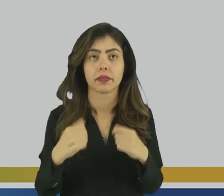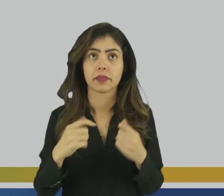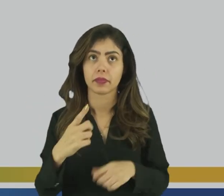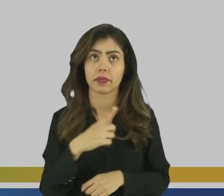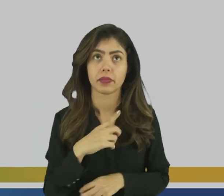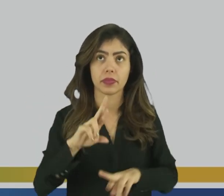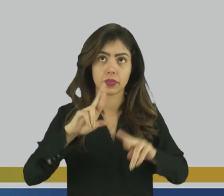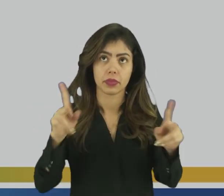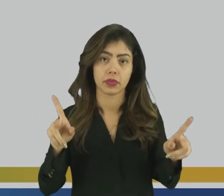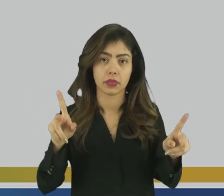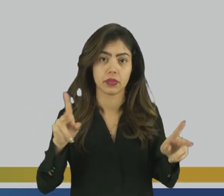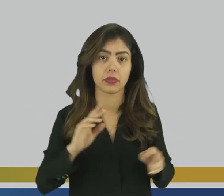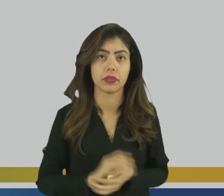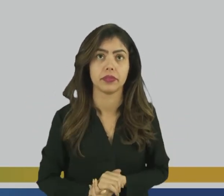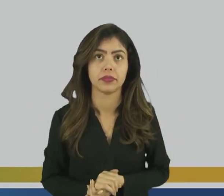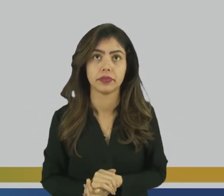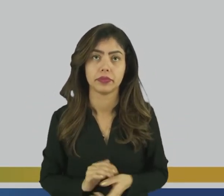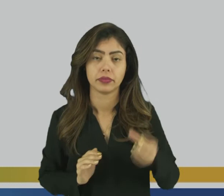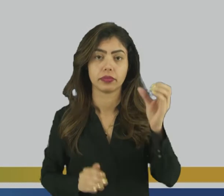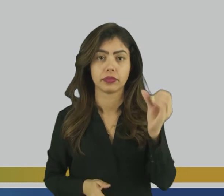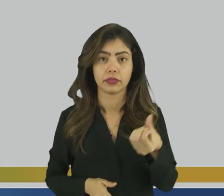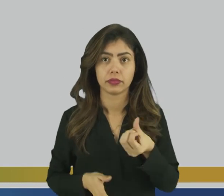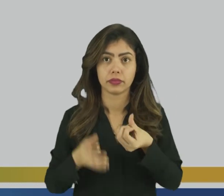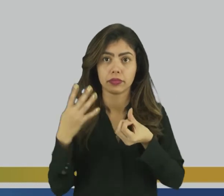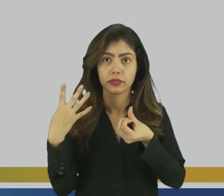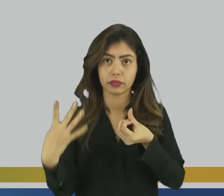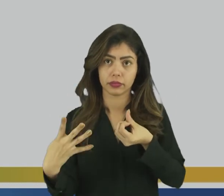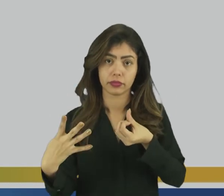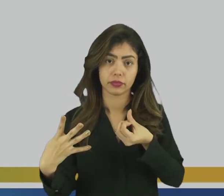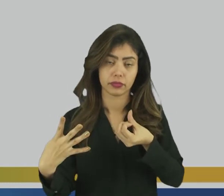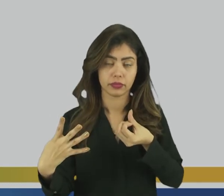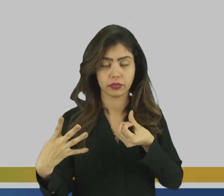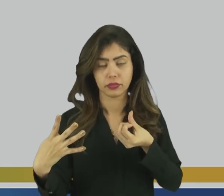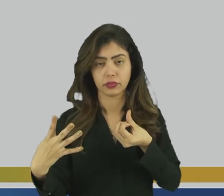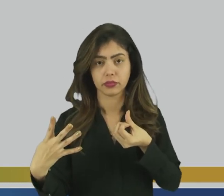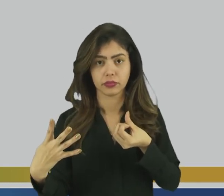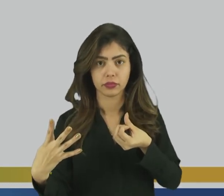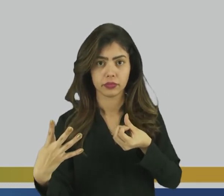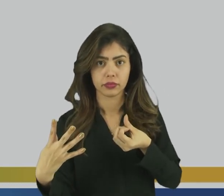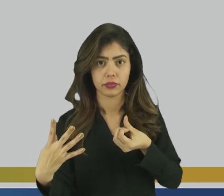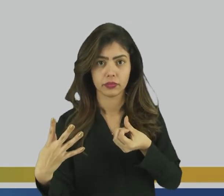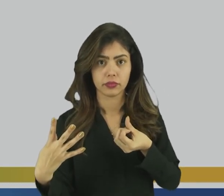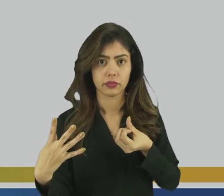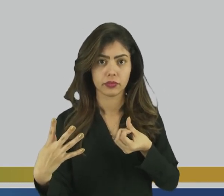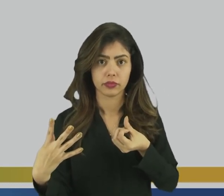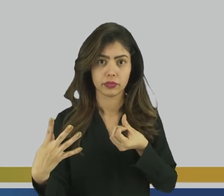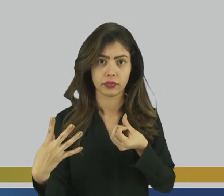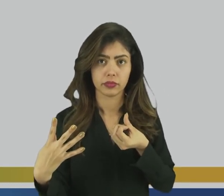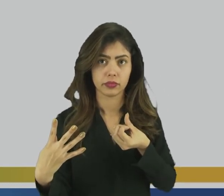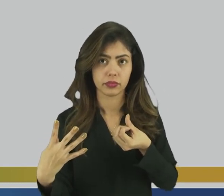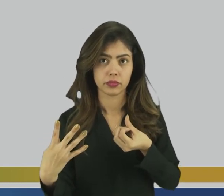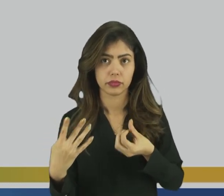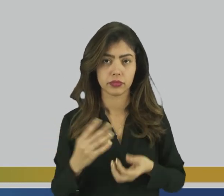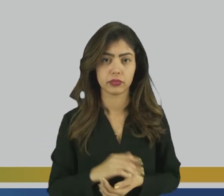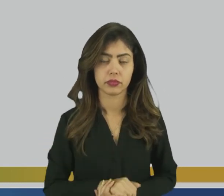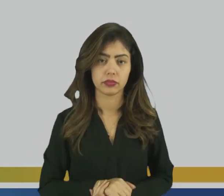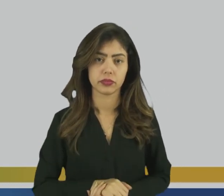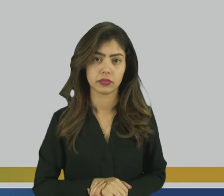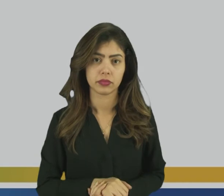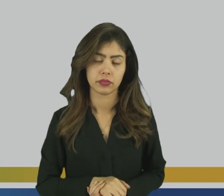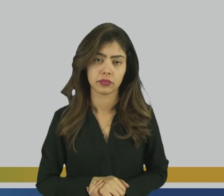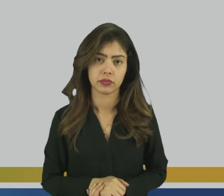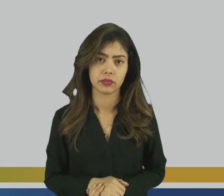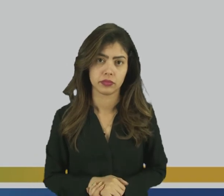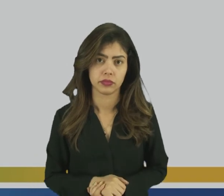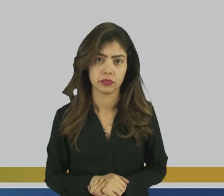possuem denominadores, essas frações possuem denominadores diferentes. Então, para isso, a gente tem que encontrar denominadores iguais. Então,